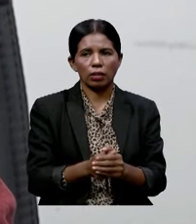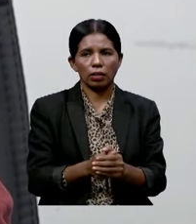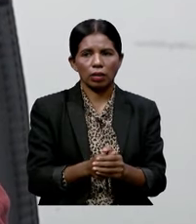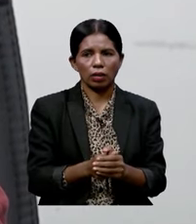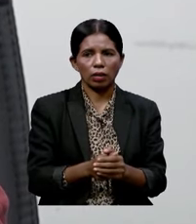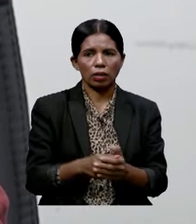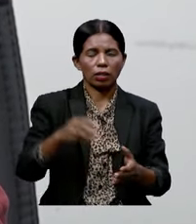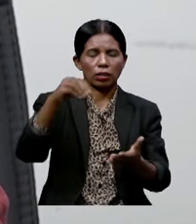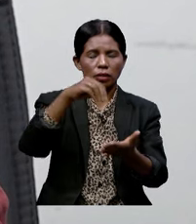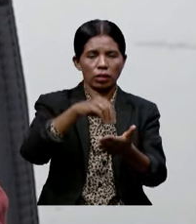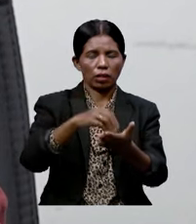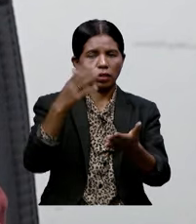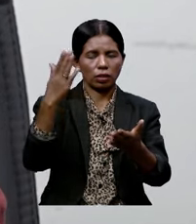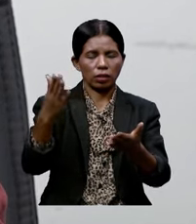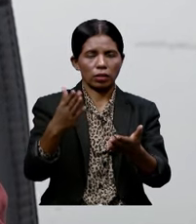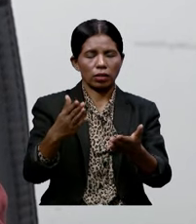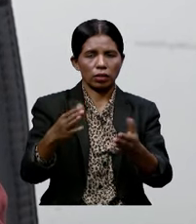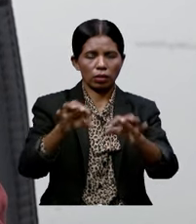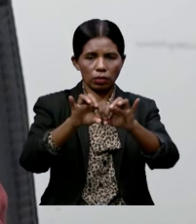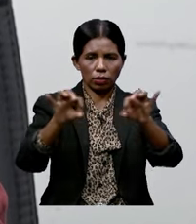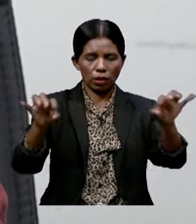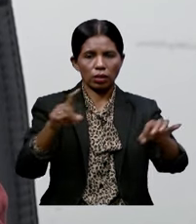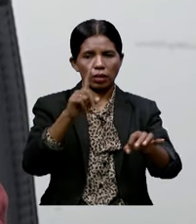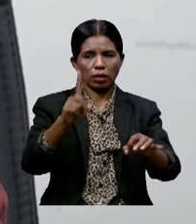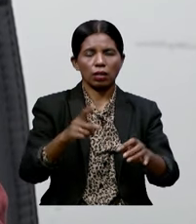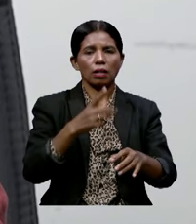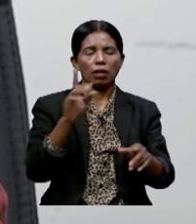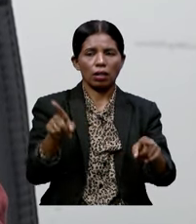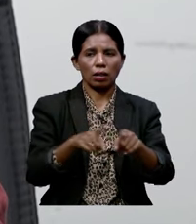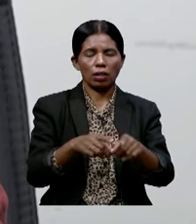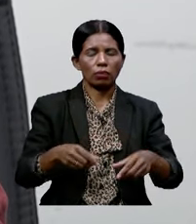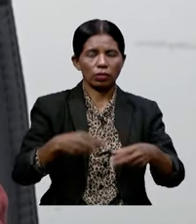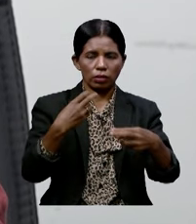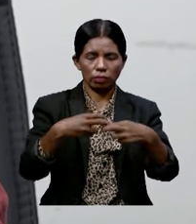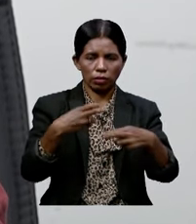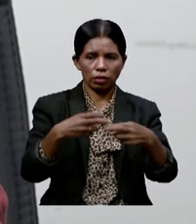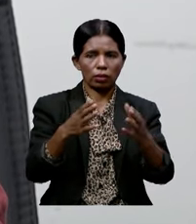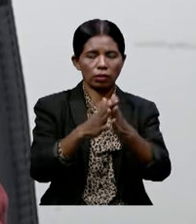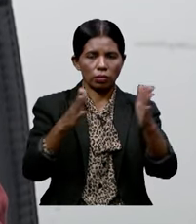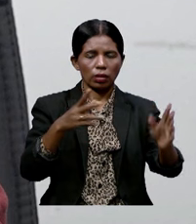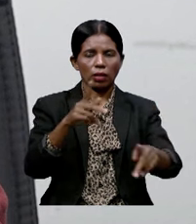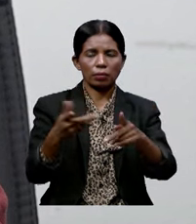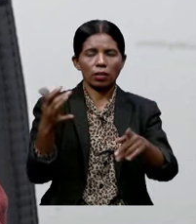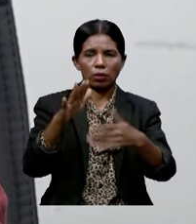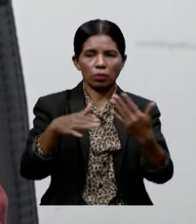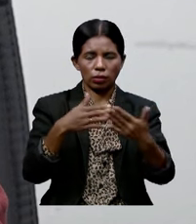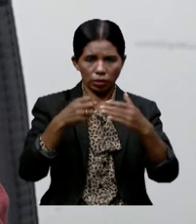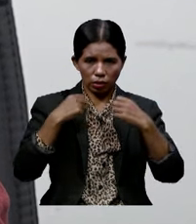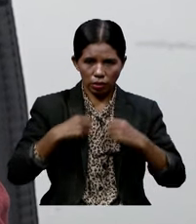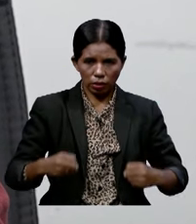Canaliza tama iha pipa idadeit. Idane considera forisco ba consumidores sirania